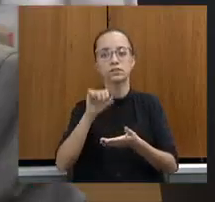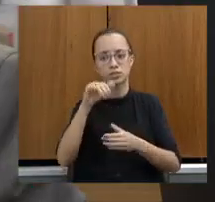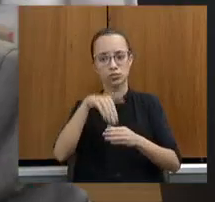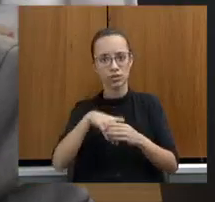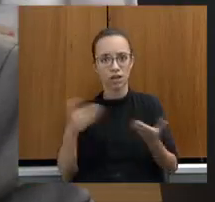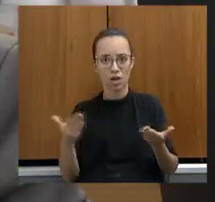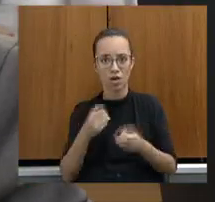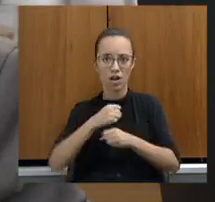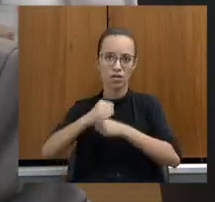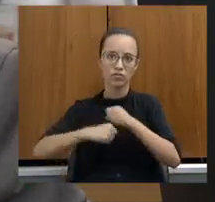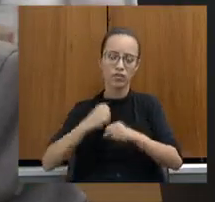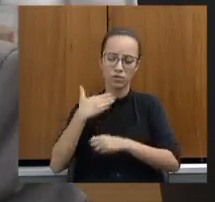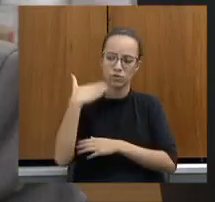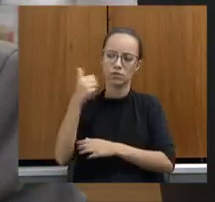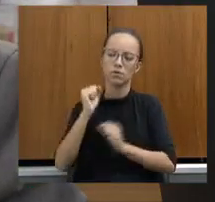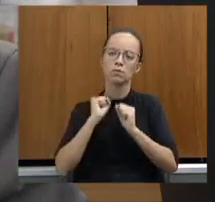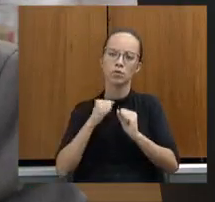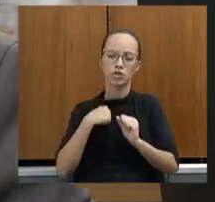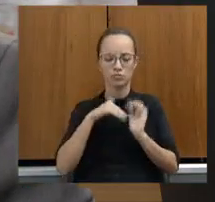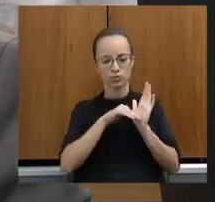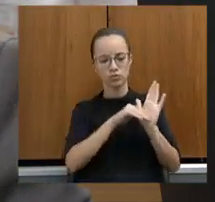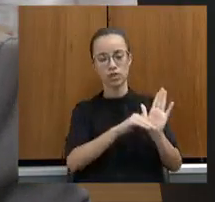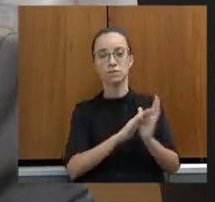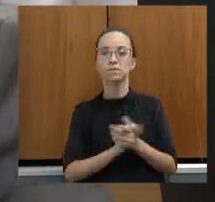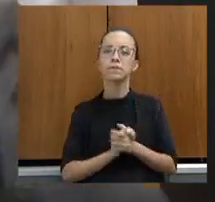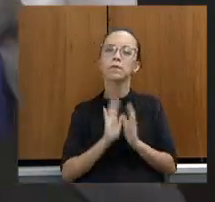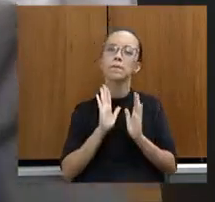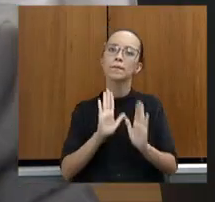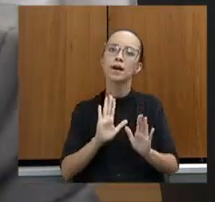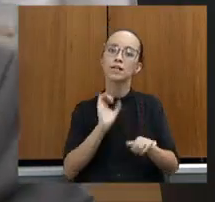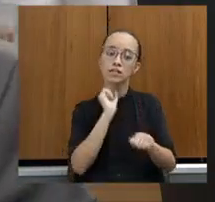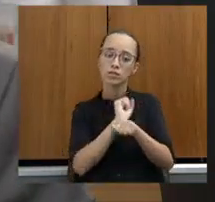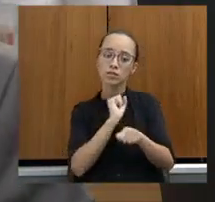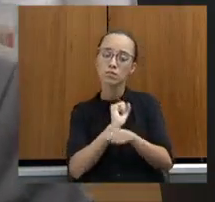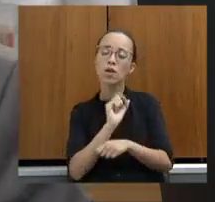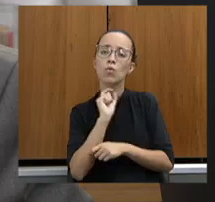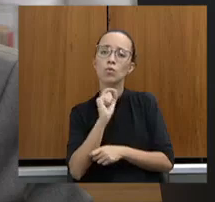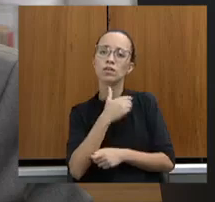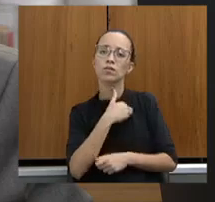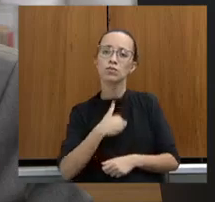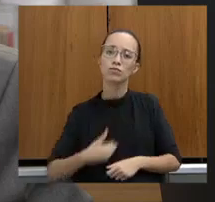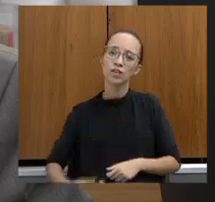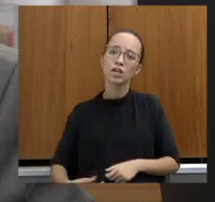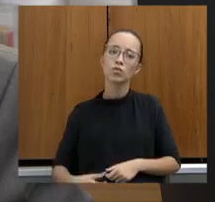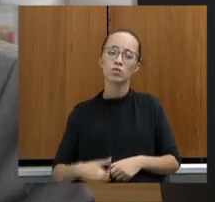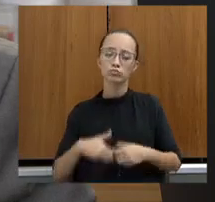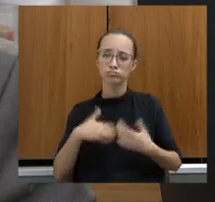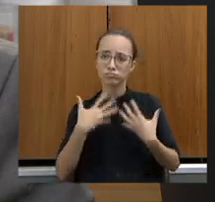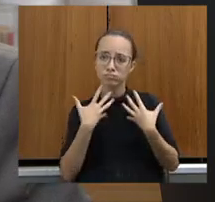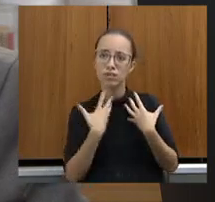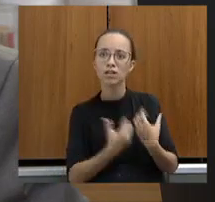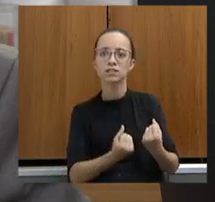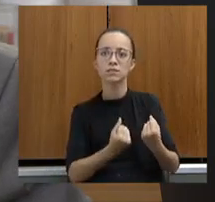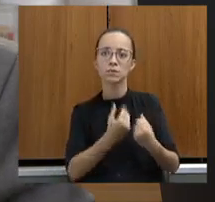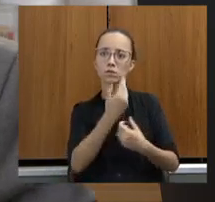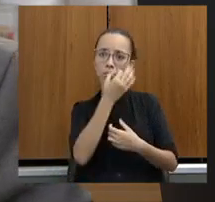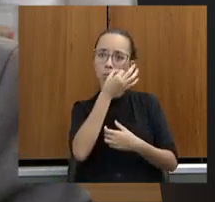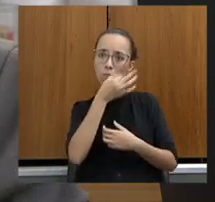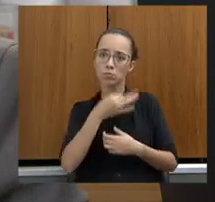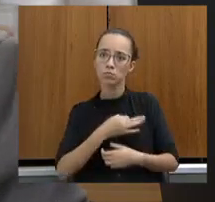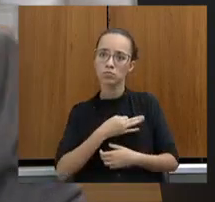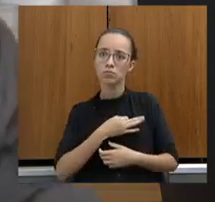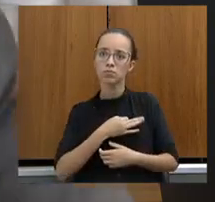eu estarei aqui para ajudar agora eu espero que o governo nos Ouça com mais atenção nos ouço